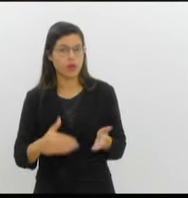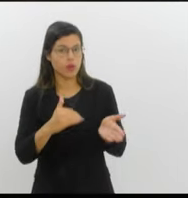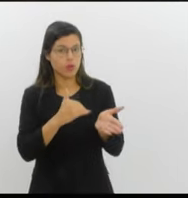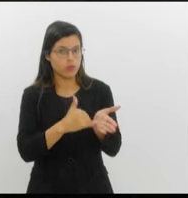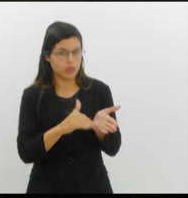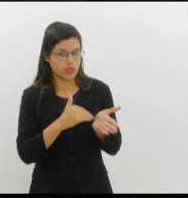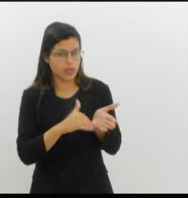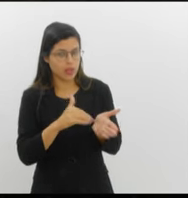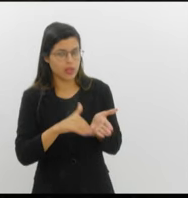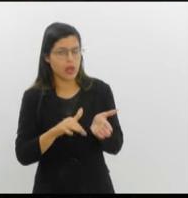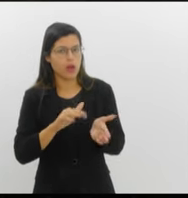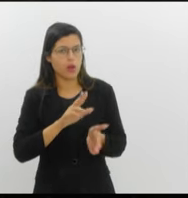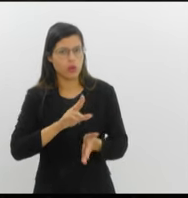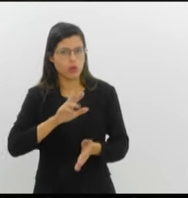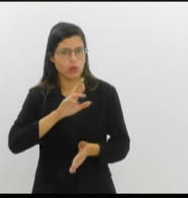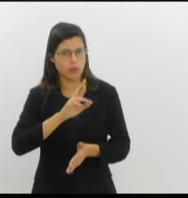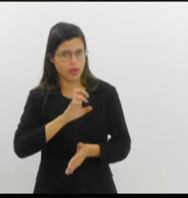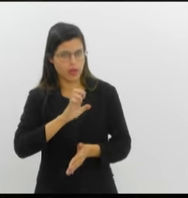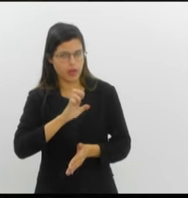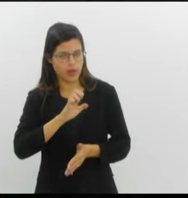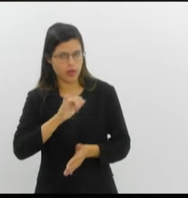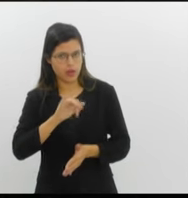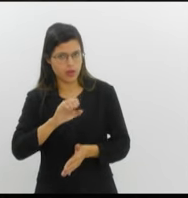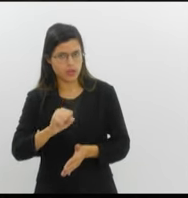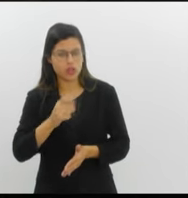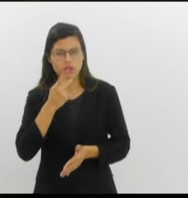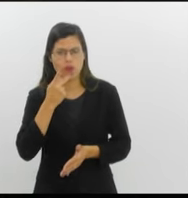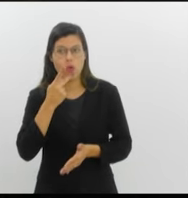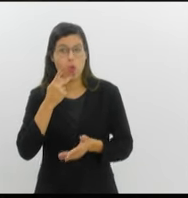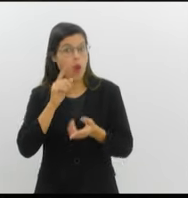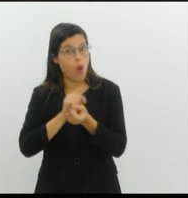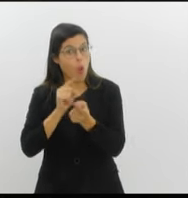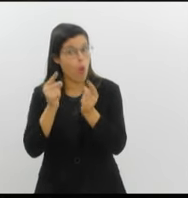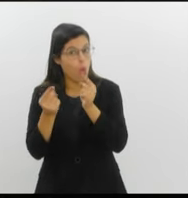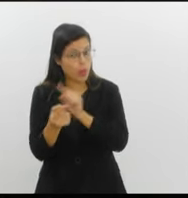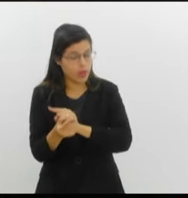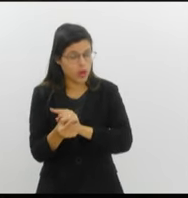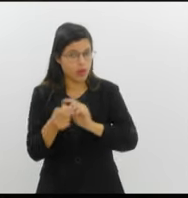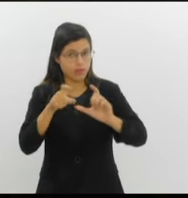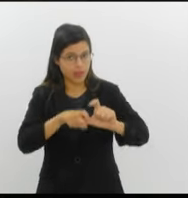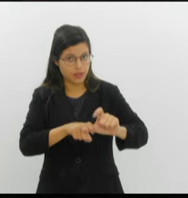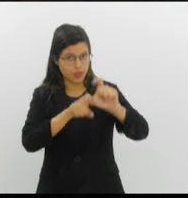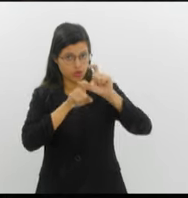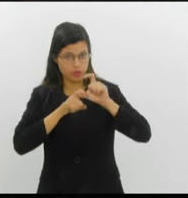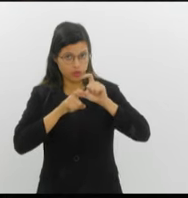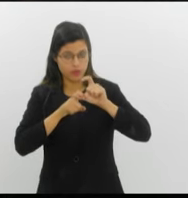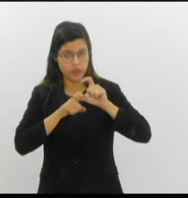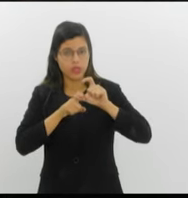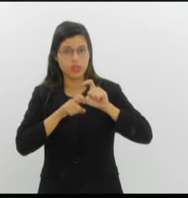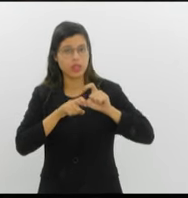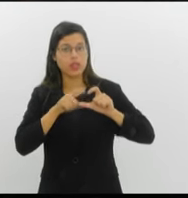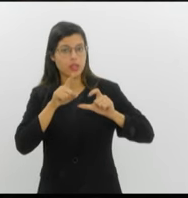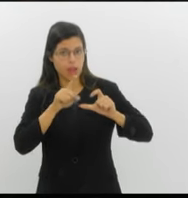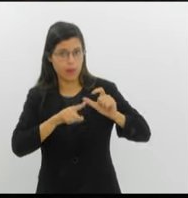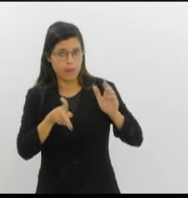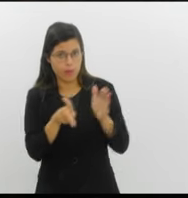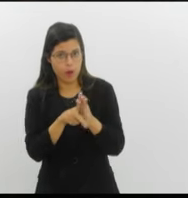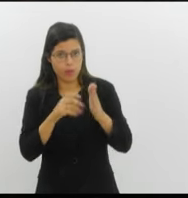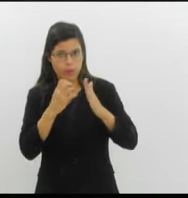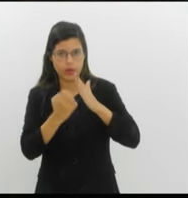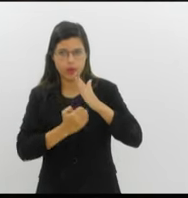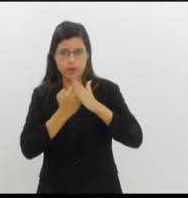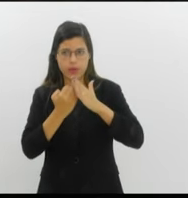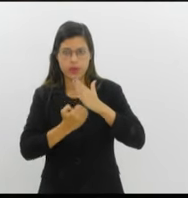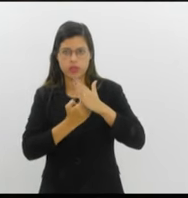Austin Reis me disse que, ao contrário, quem deve ao Estado é a supervia.